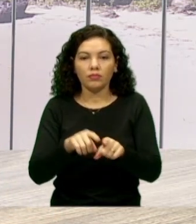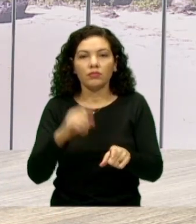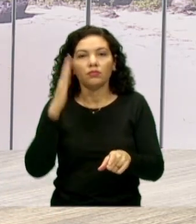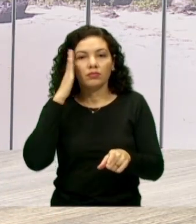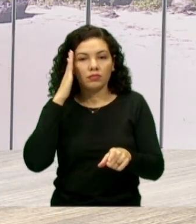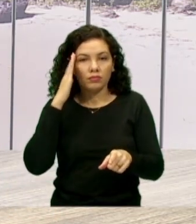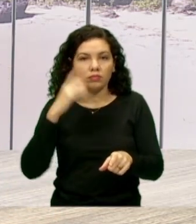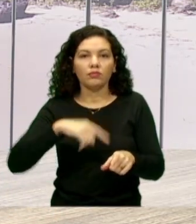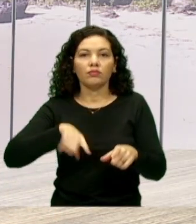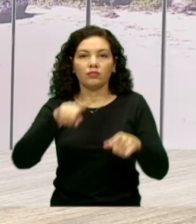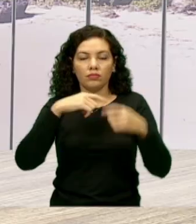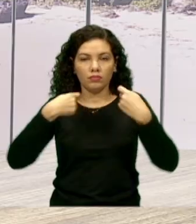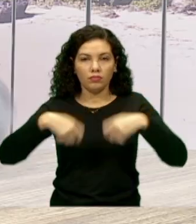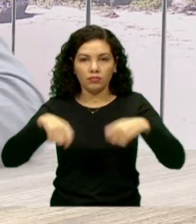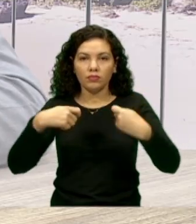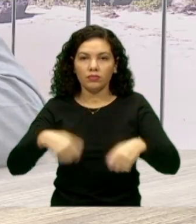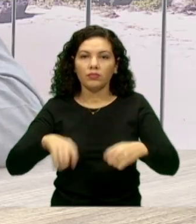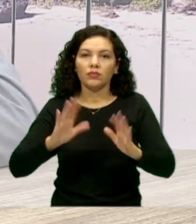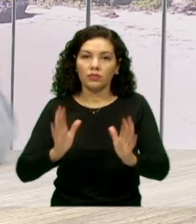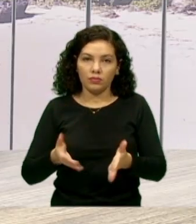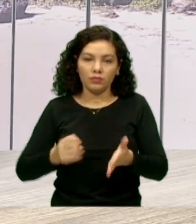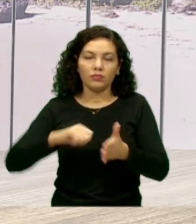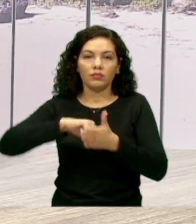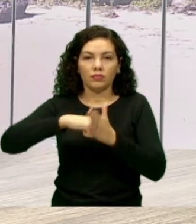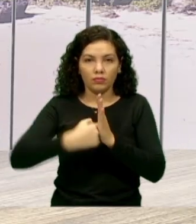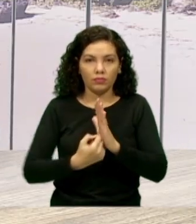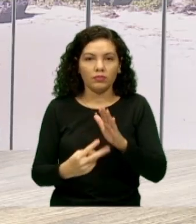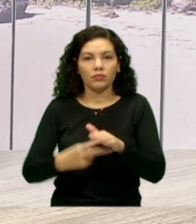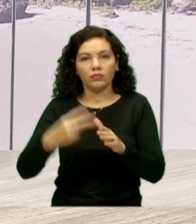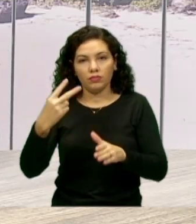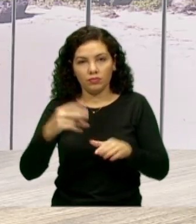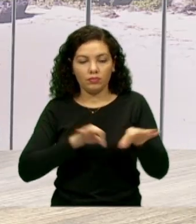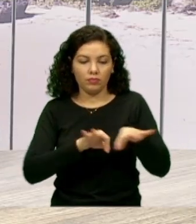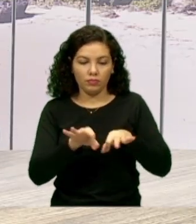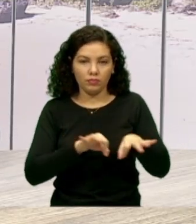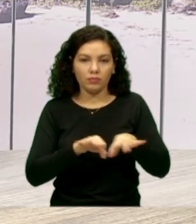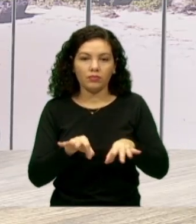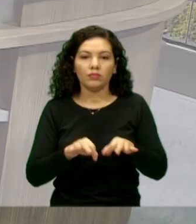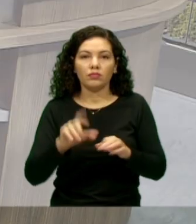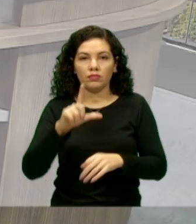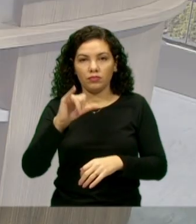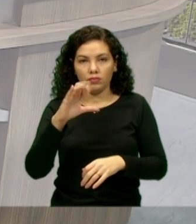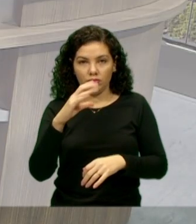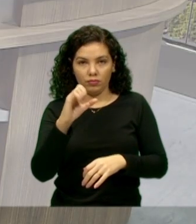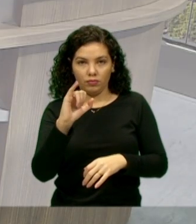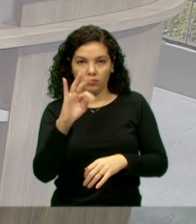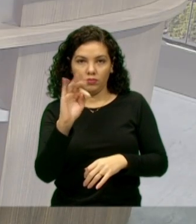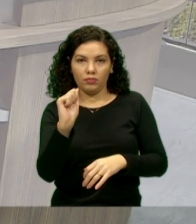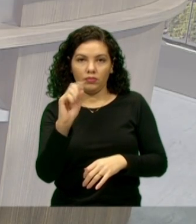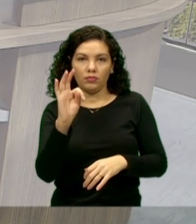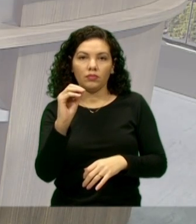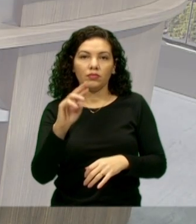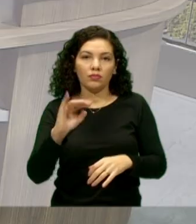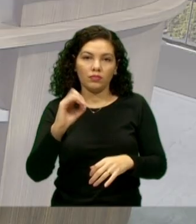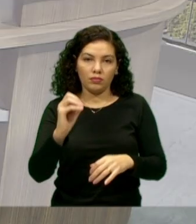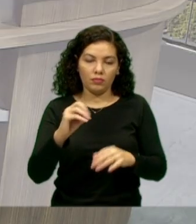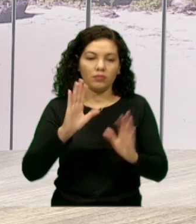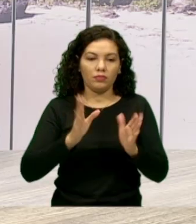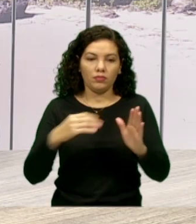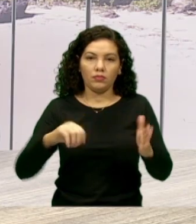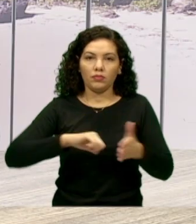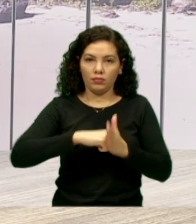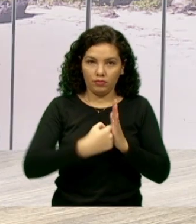reconhece a nossa necessidade, tanto é que ele já bloqueou 2 vezes. Dois processos licitatórios, Dois né? processos licitatórios. Nesse